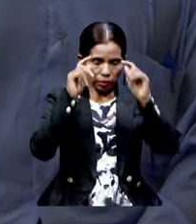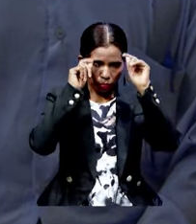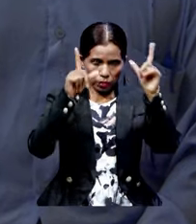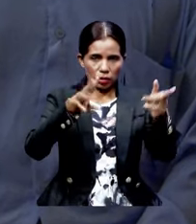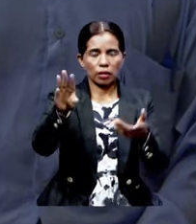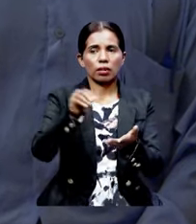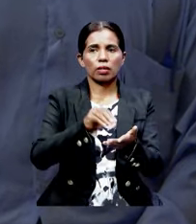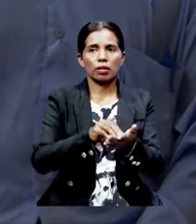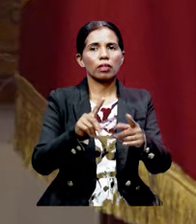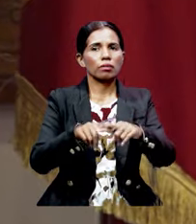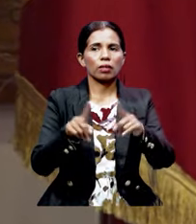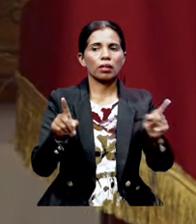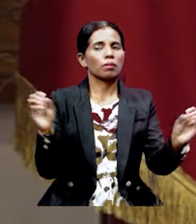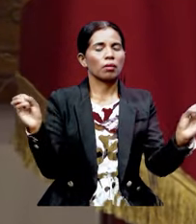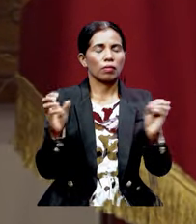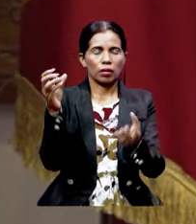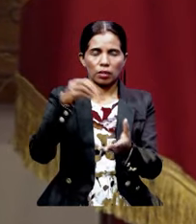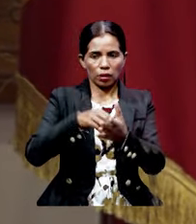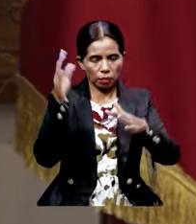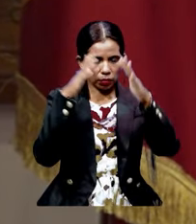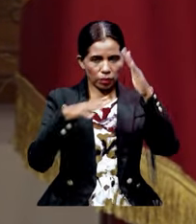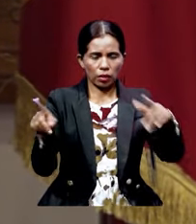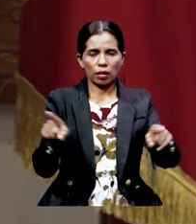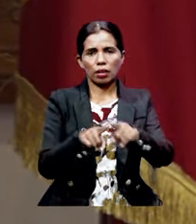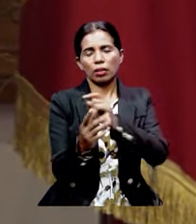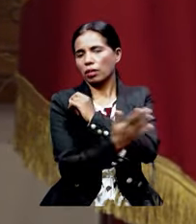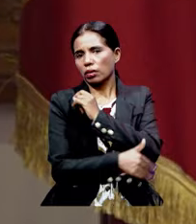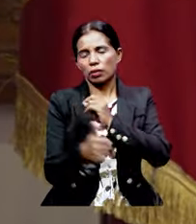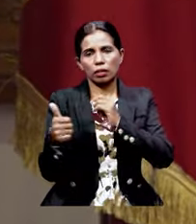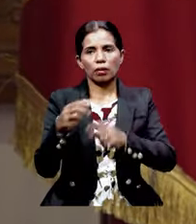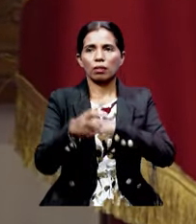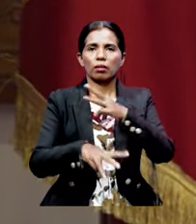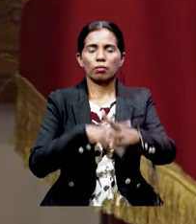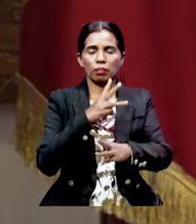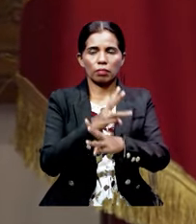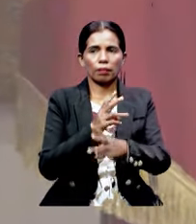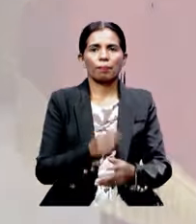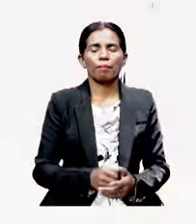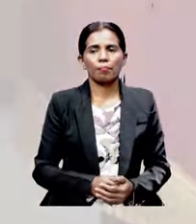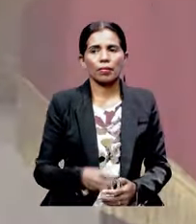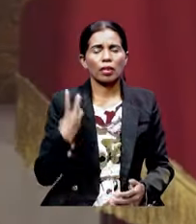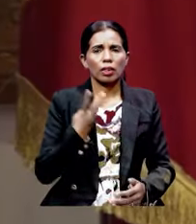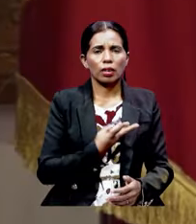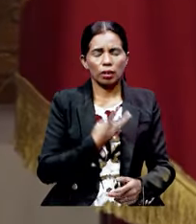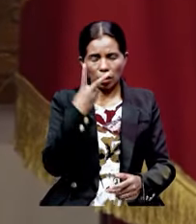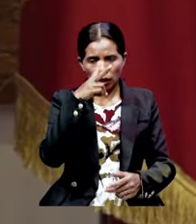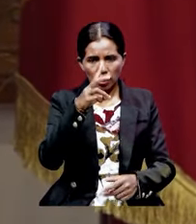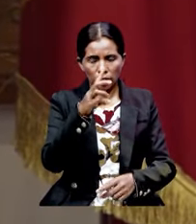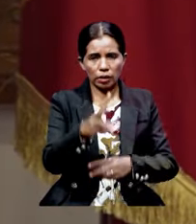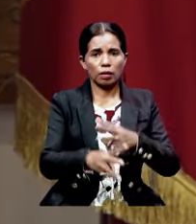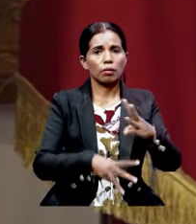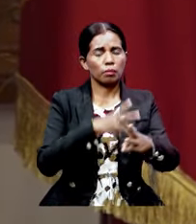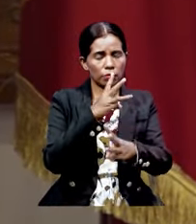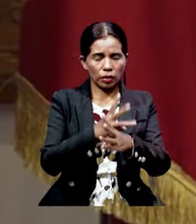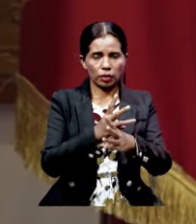religião na Bela Nessa, mas Bela cria conflito com a nação Siracelo que é o mundo. E Itaré e o mundo, história e o mundo,